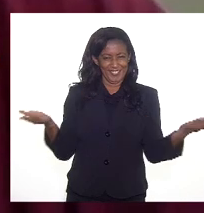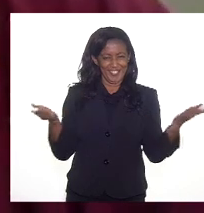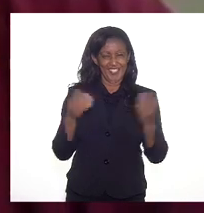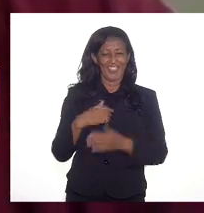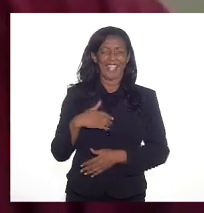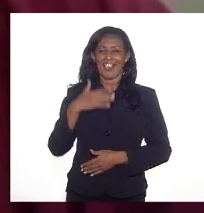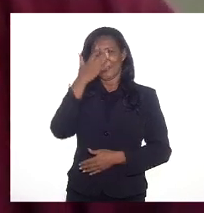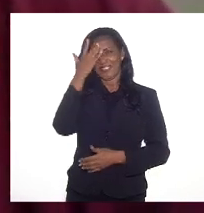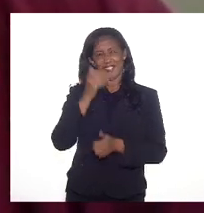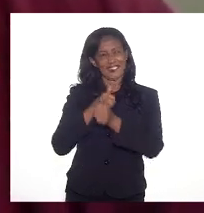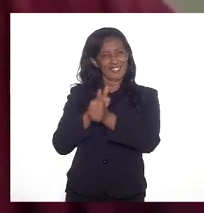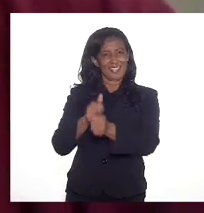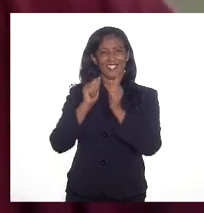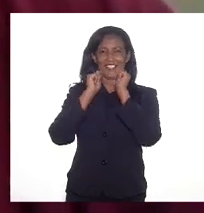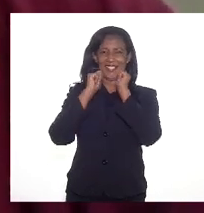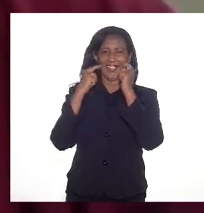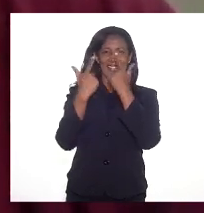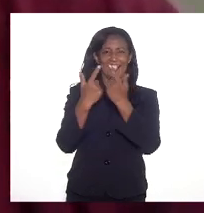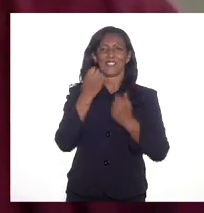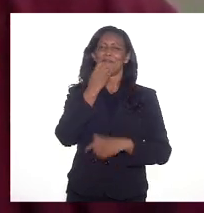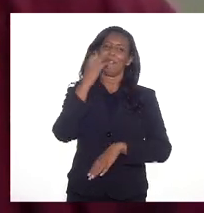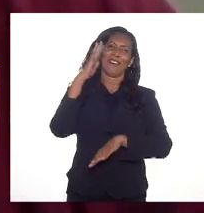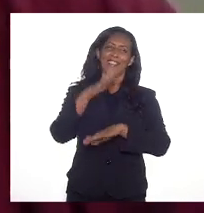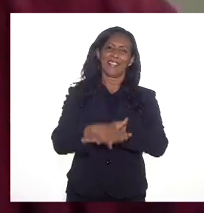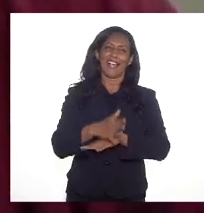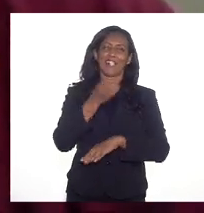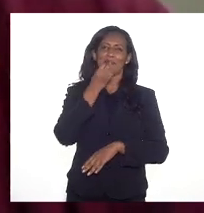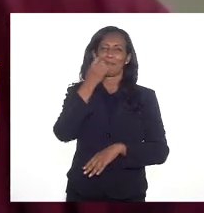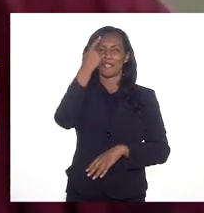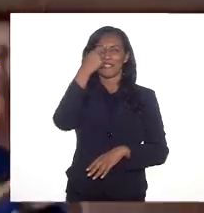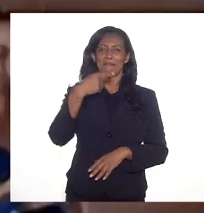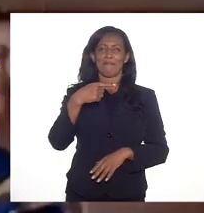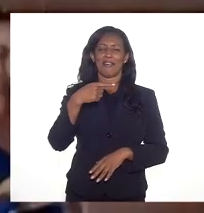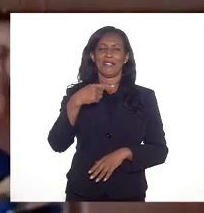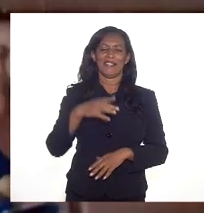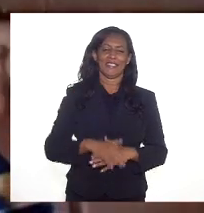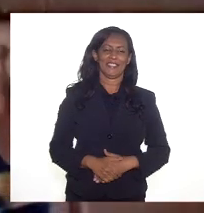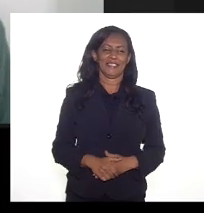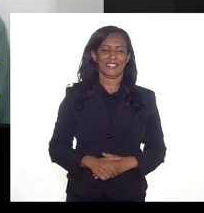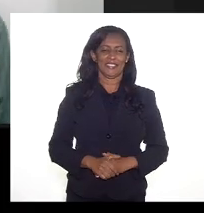que nos acompanham pela TV Alerj. Boa tarde, boa semana, boa tarde, bom presidente. Fim de semana para todos.